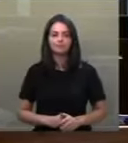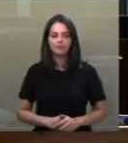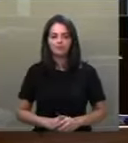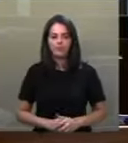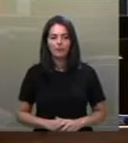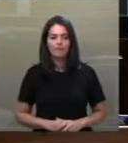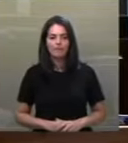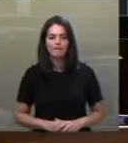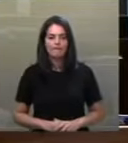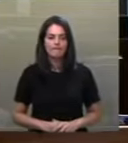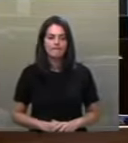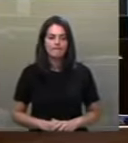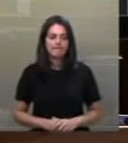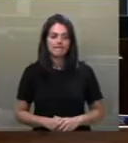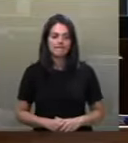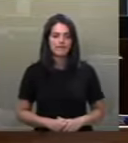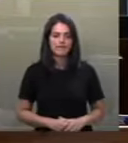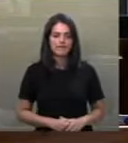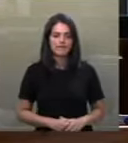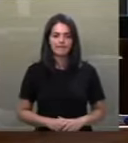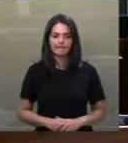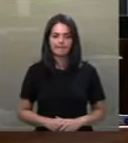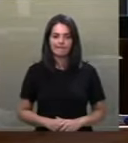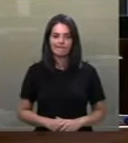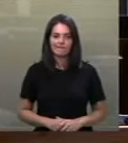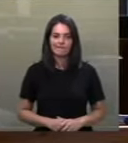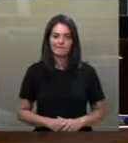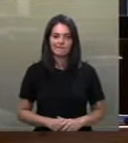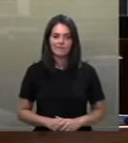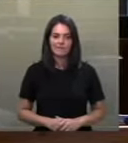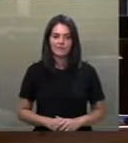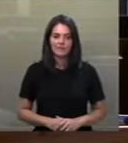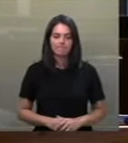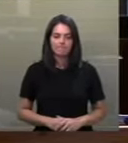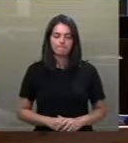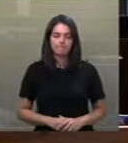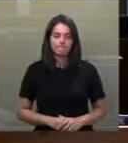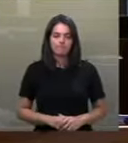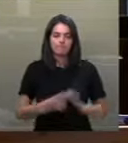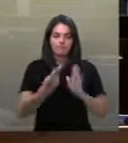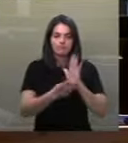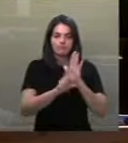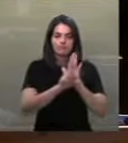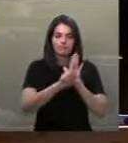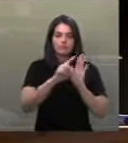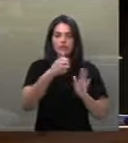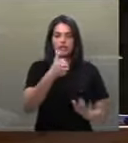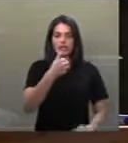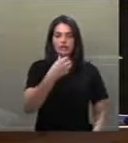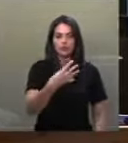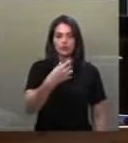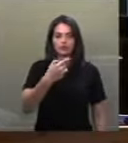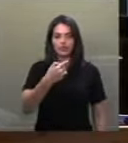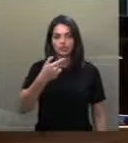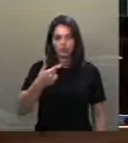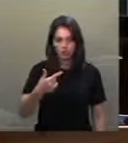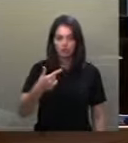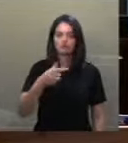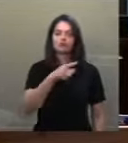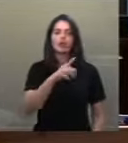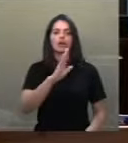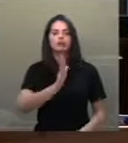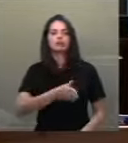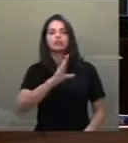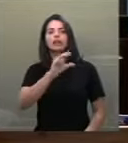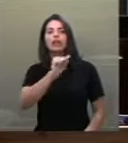Vou pular alguns trechos aqui que explicam esse projeto. A análise. O PL 1472-21 foi devidamente apreciado na CAI,